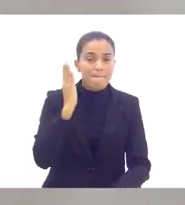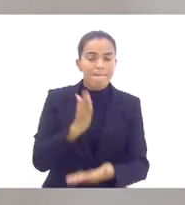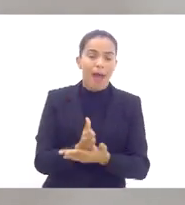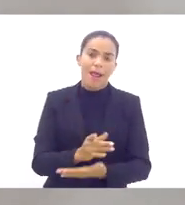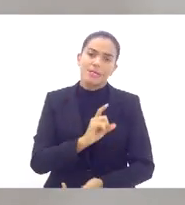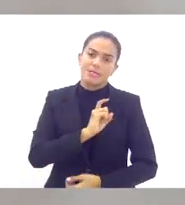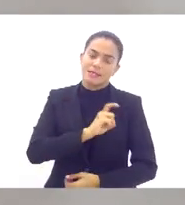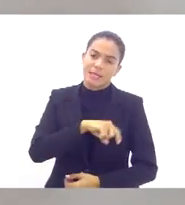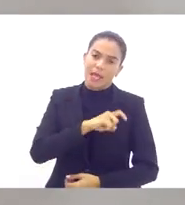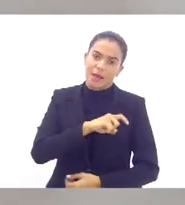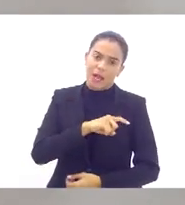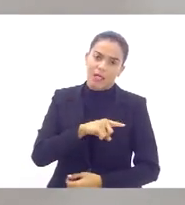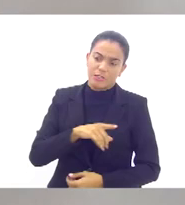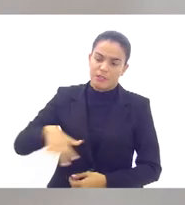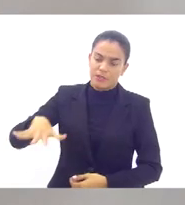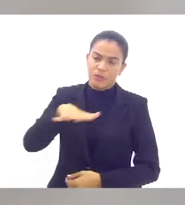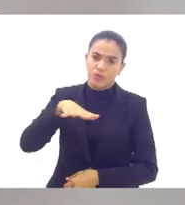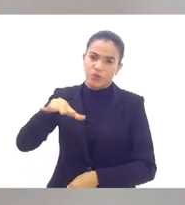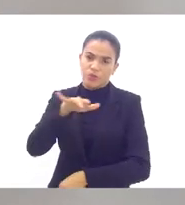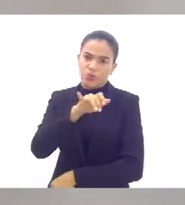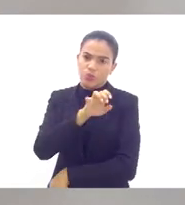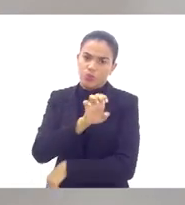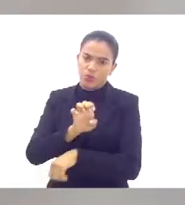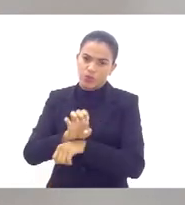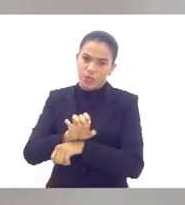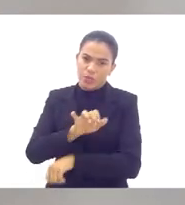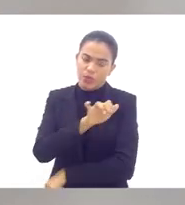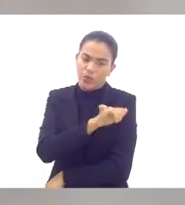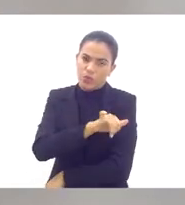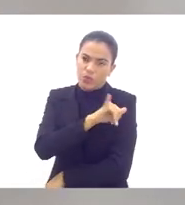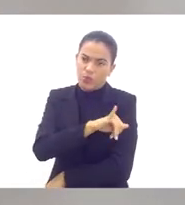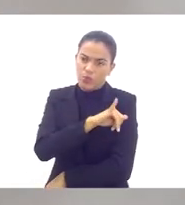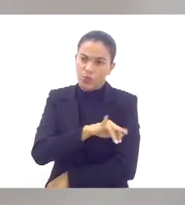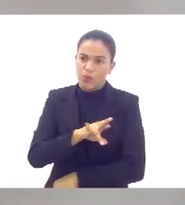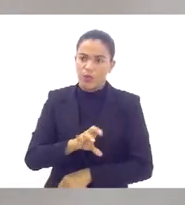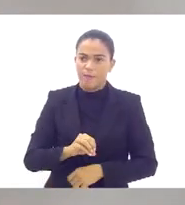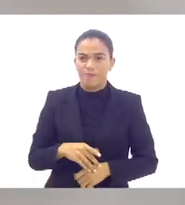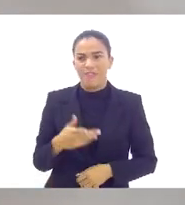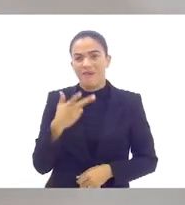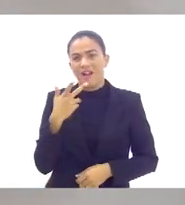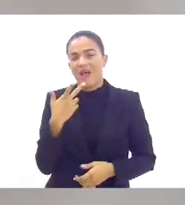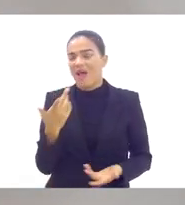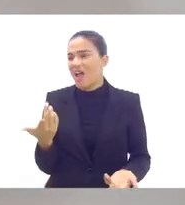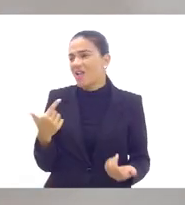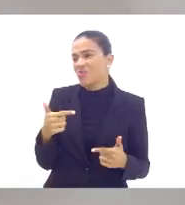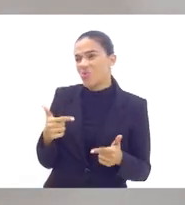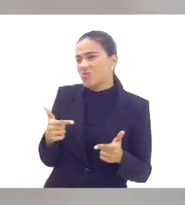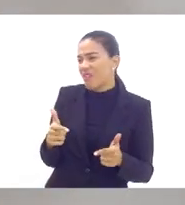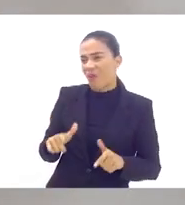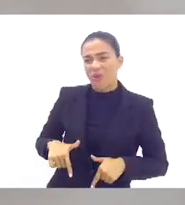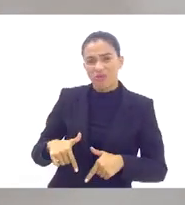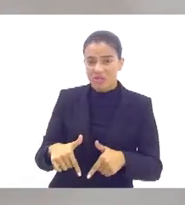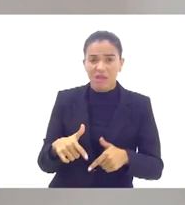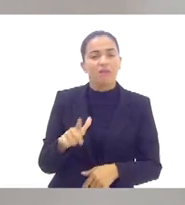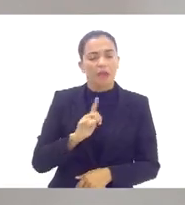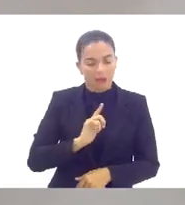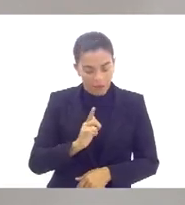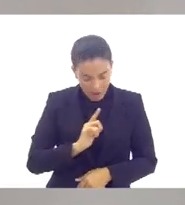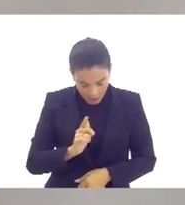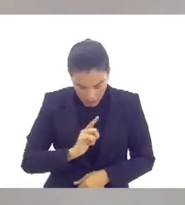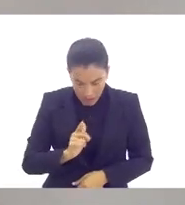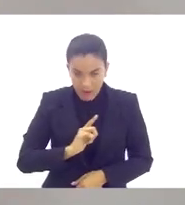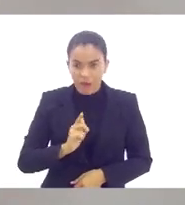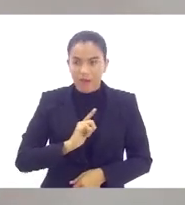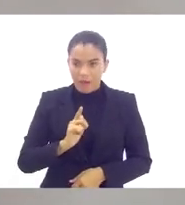sacanagem no território do Estado do Rio de Janeiro. Então, às vezes, eu fico até um pouco triste e falo que lá não tem o que fazer. Tem. Tem. Às vezes,